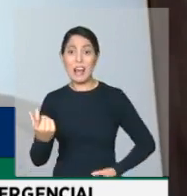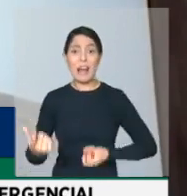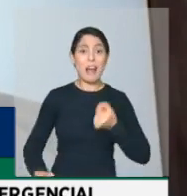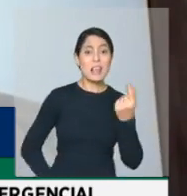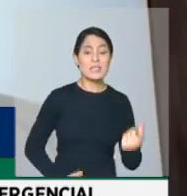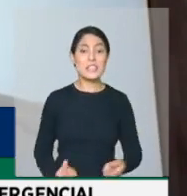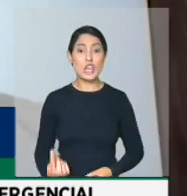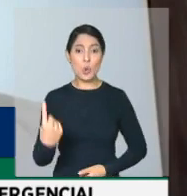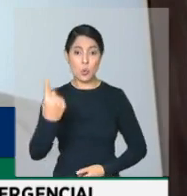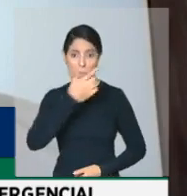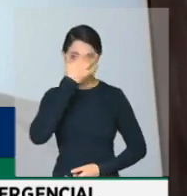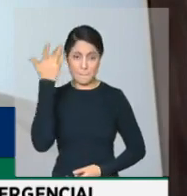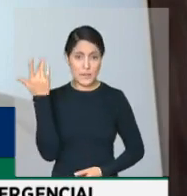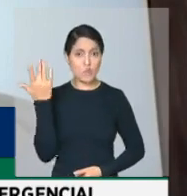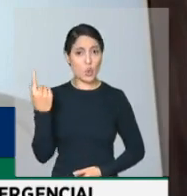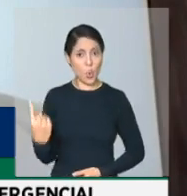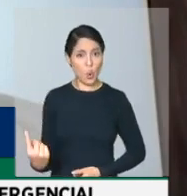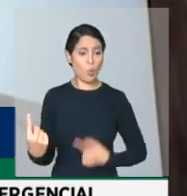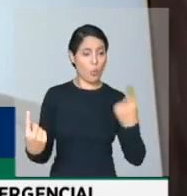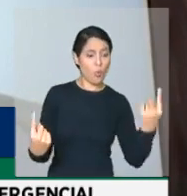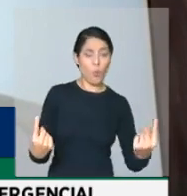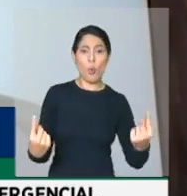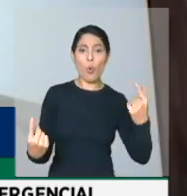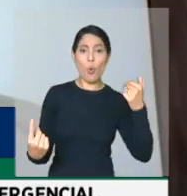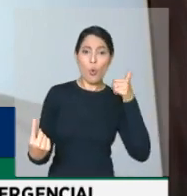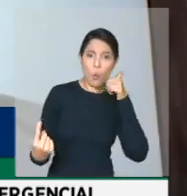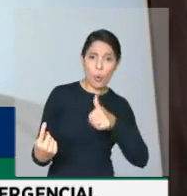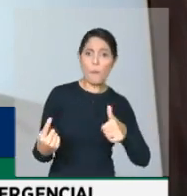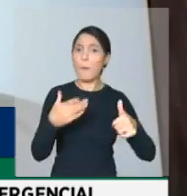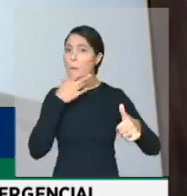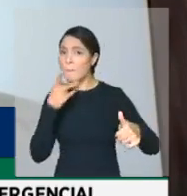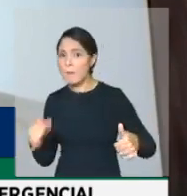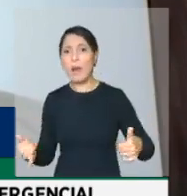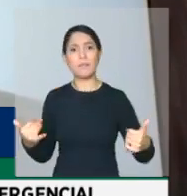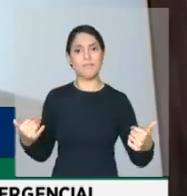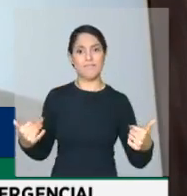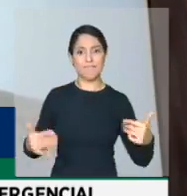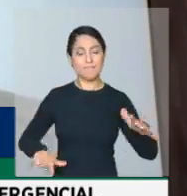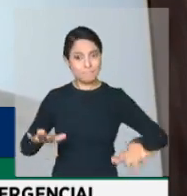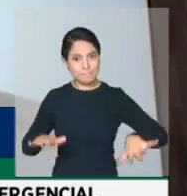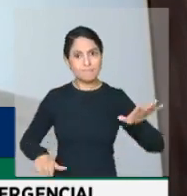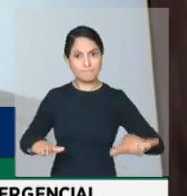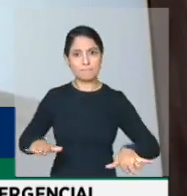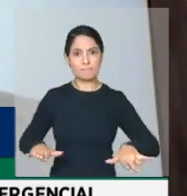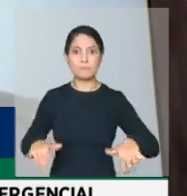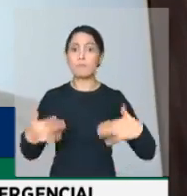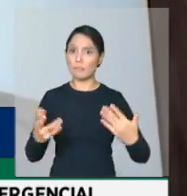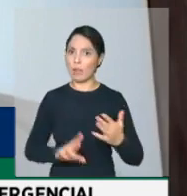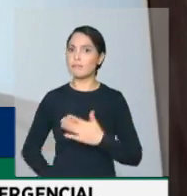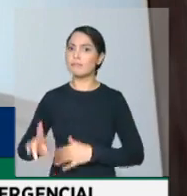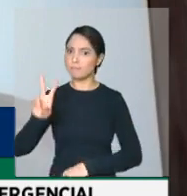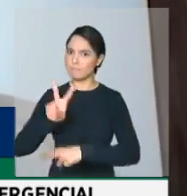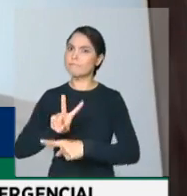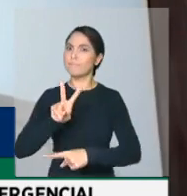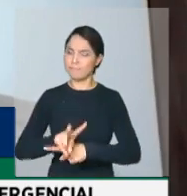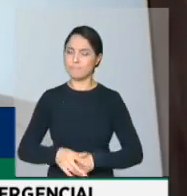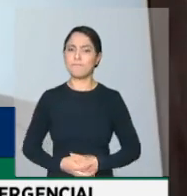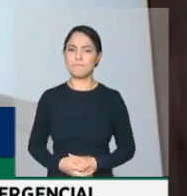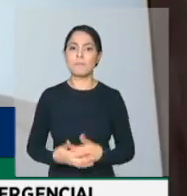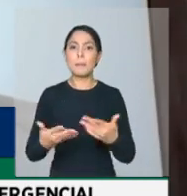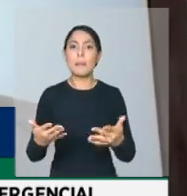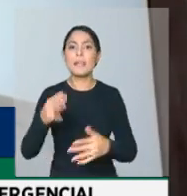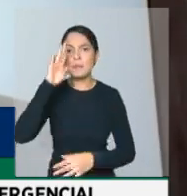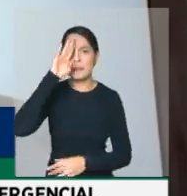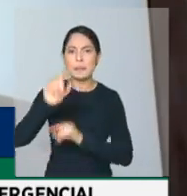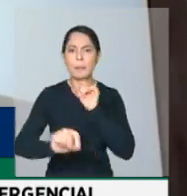um genitor, sem que haja o processo judicial, determinando assim a guarda. Além disso, mais recentemente, a